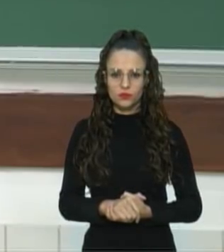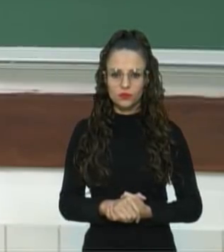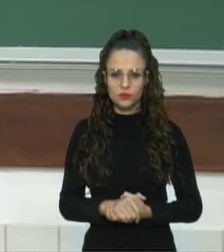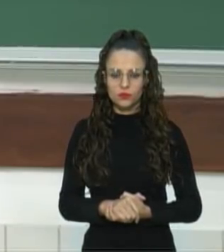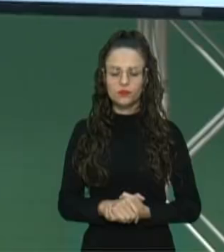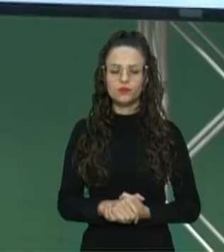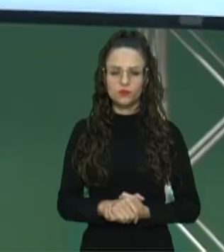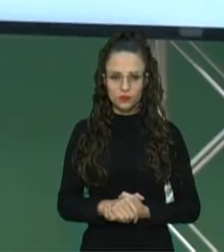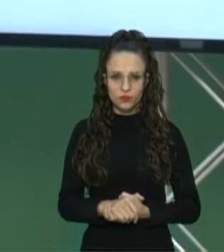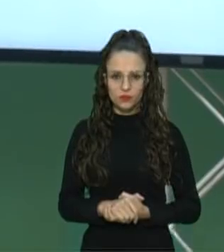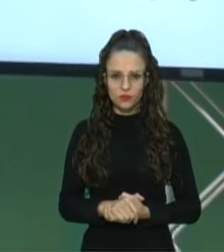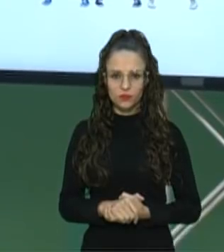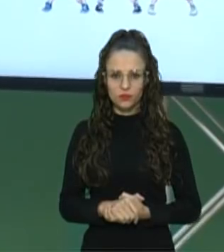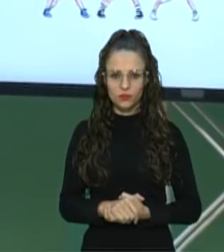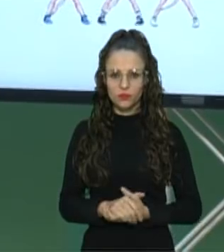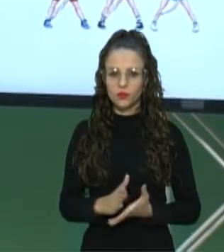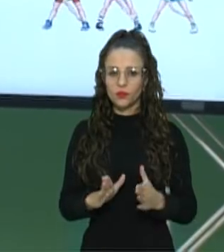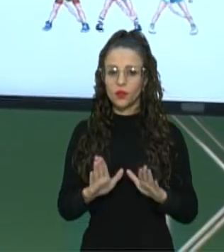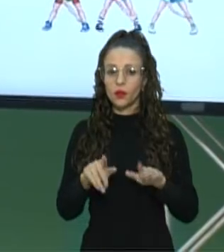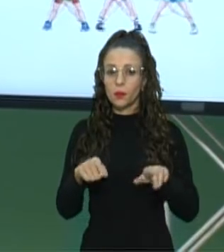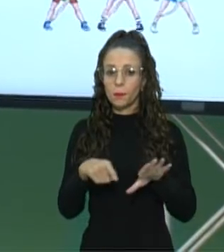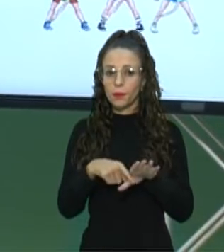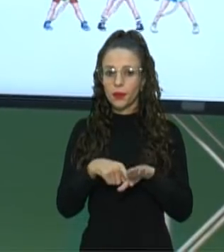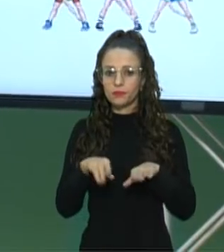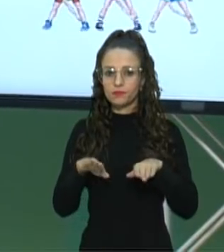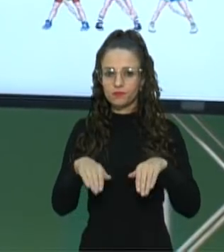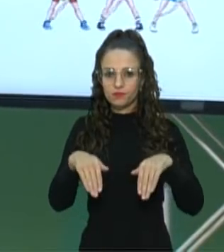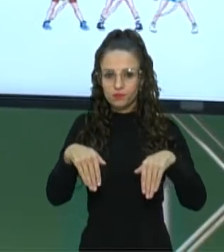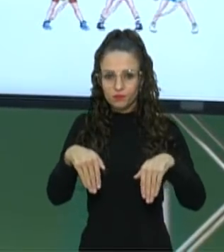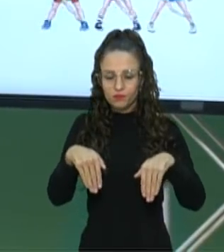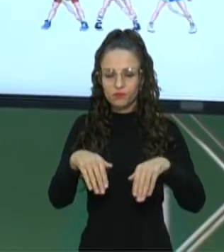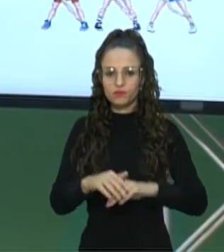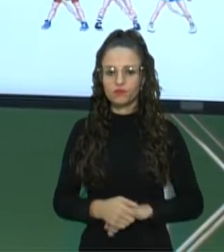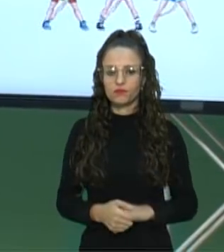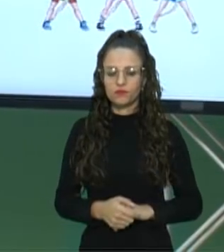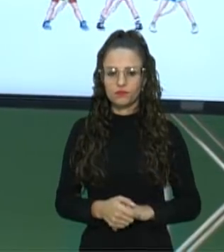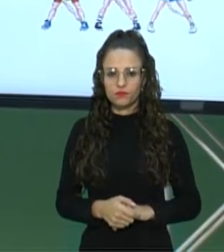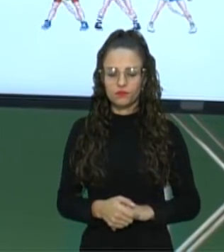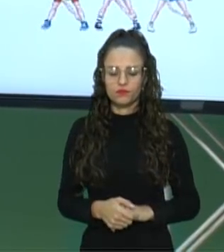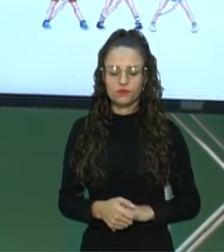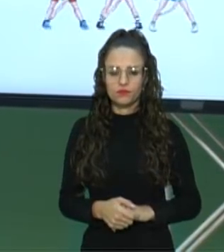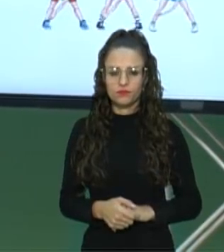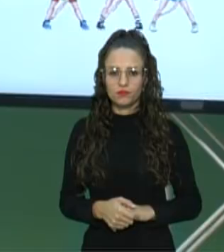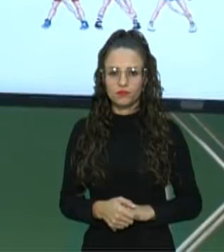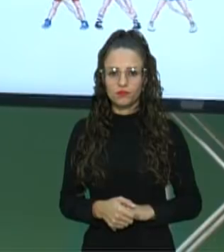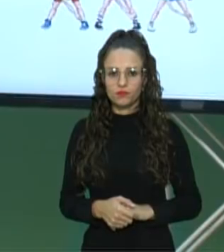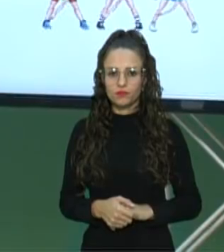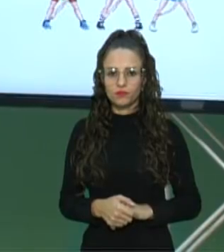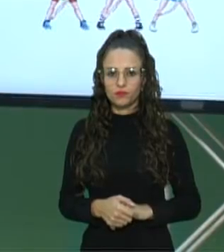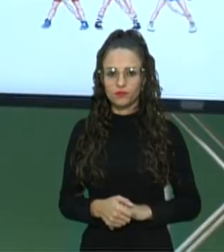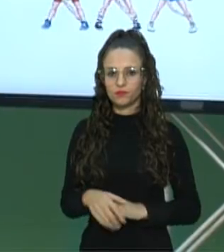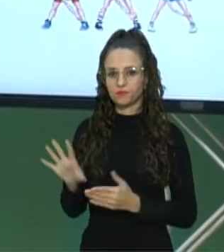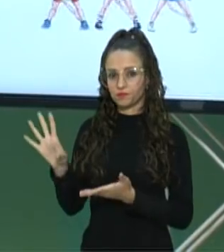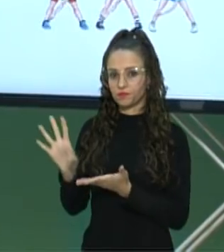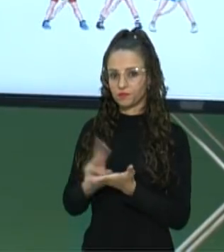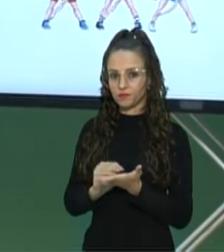Chegou lá em cima, ponta dos pés, solta lá e espreguiça. Gira o tronco para um